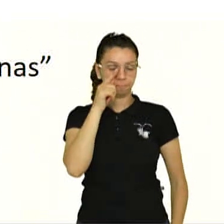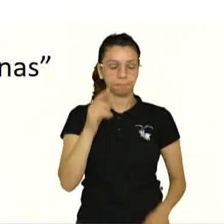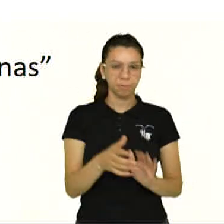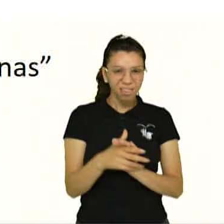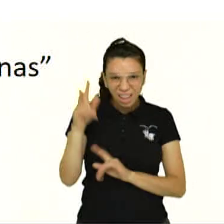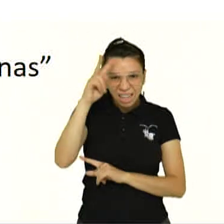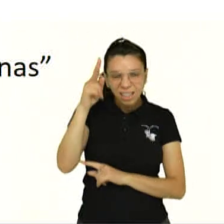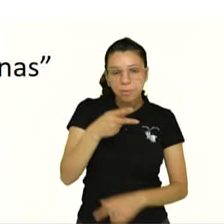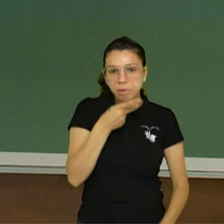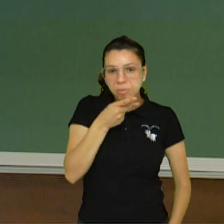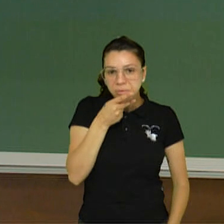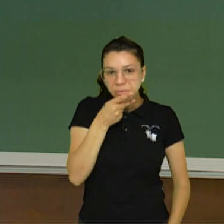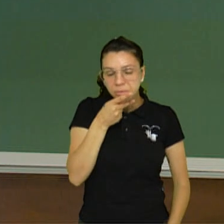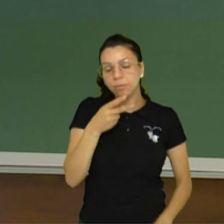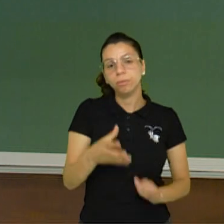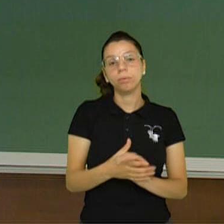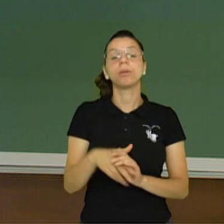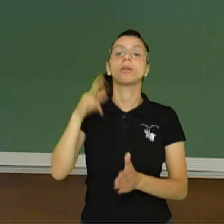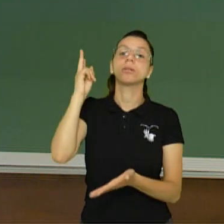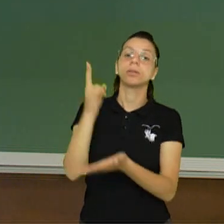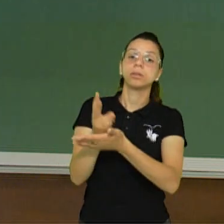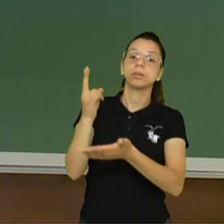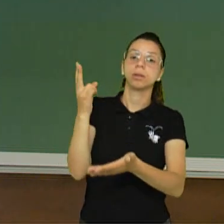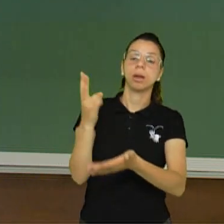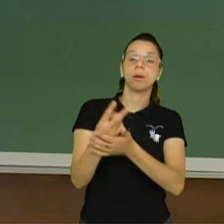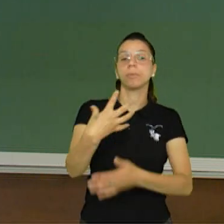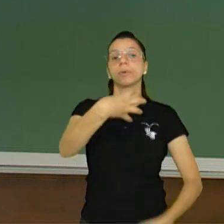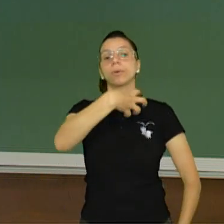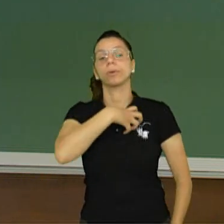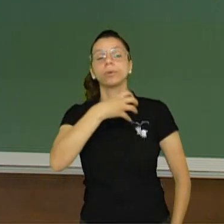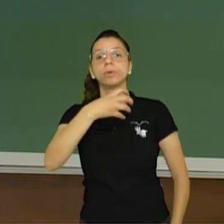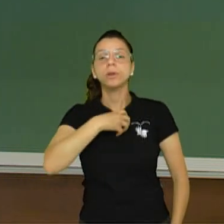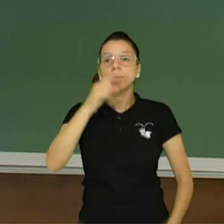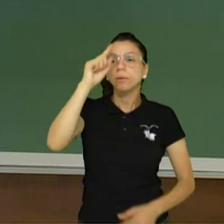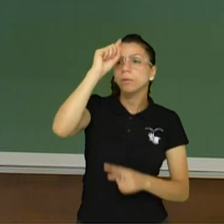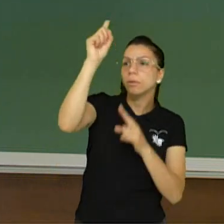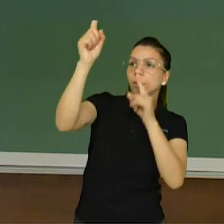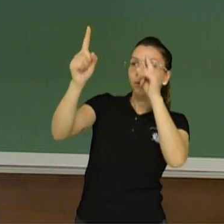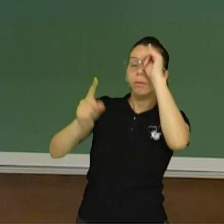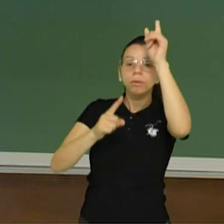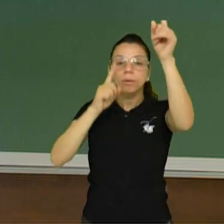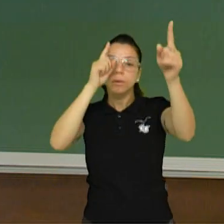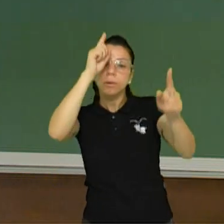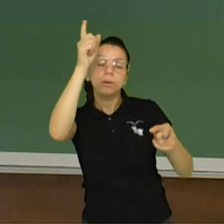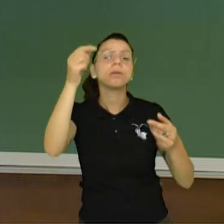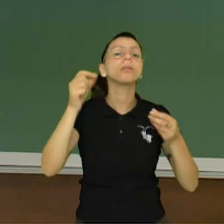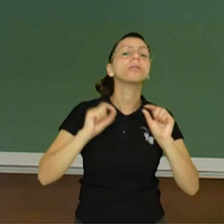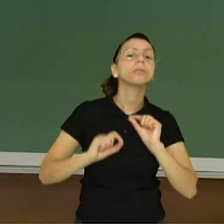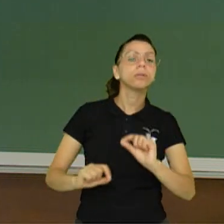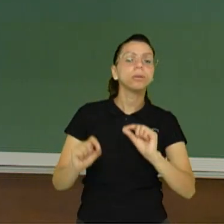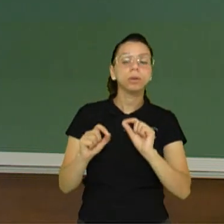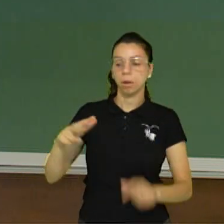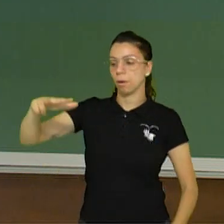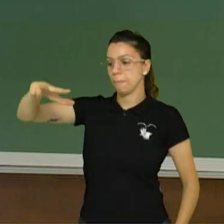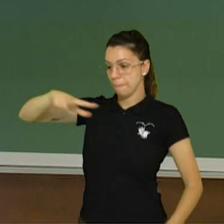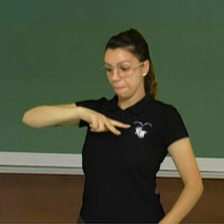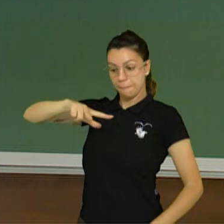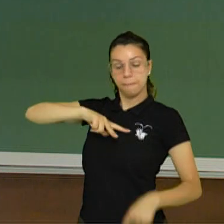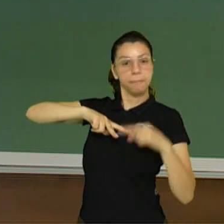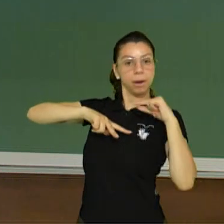Platão? Platão sempre vai falar dos modelos, das ideias, né? Aquilo que é particular, aquilo